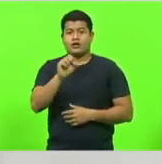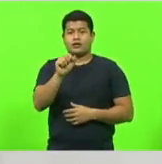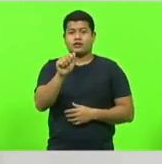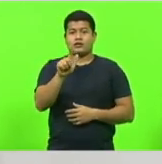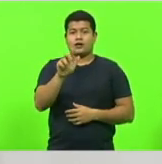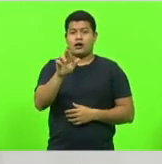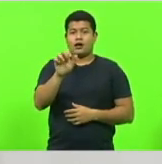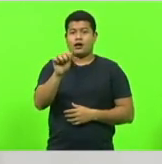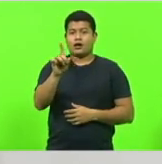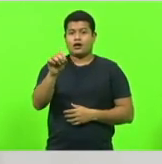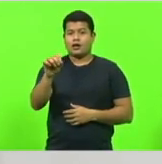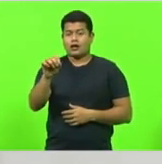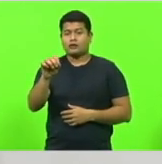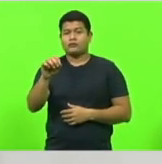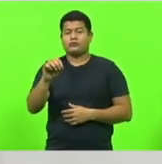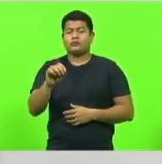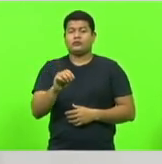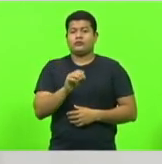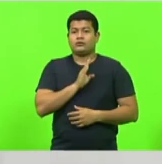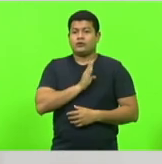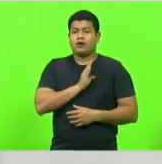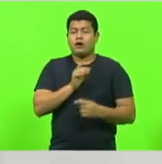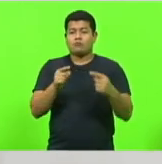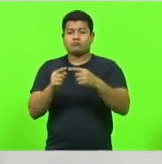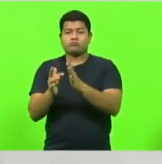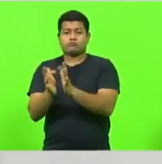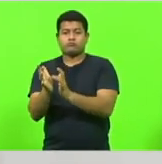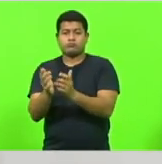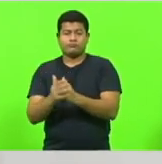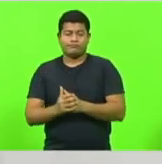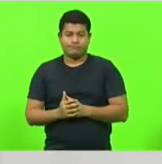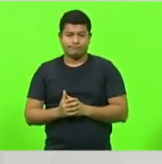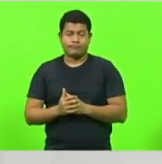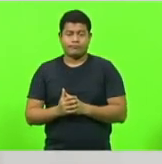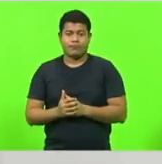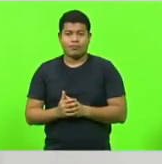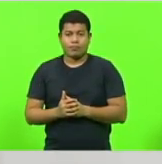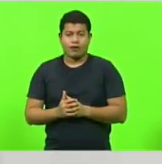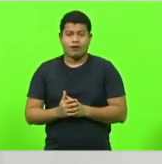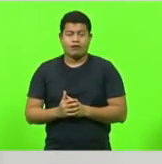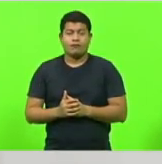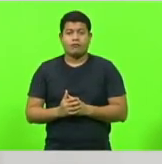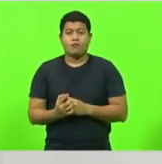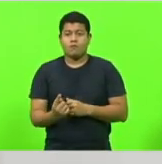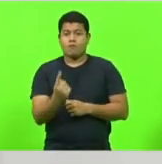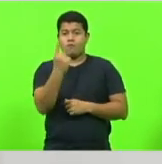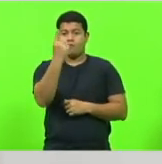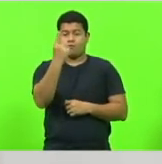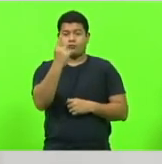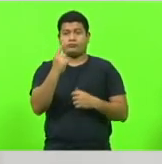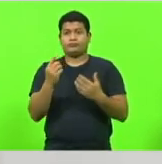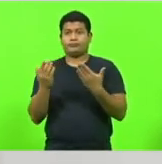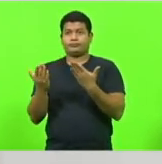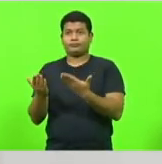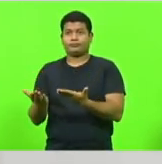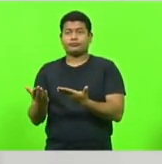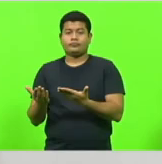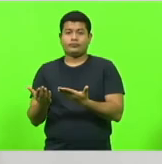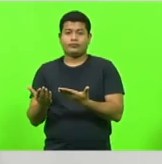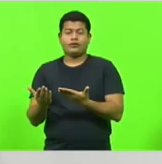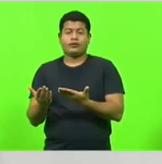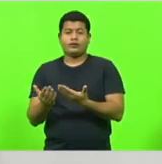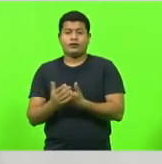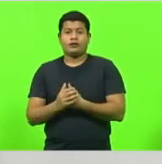hospital de caridade, em apenas uma entrega. Vamos começar a aprender a fazer isso, gente. Entra lá no portal